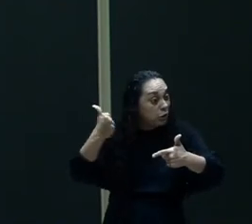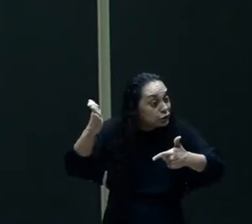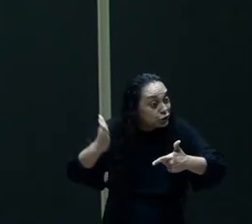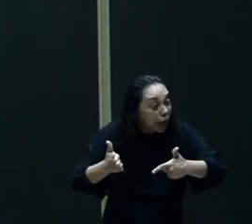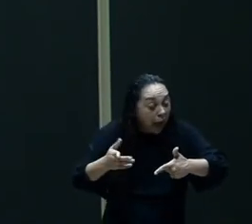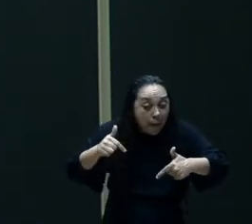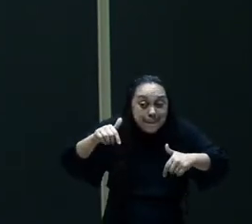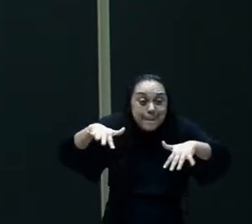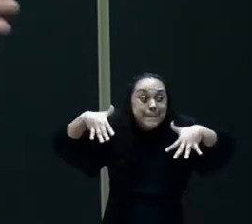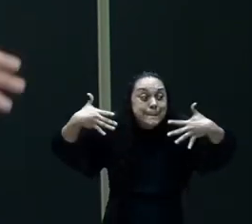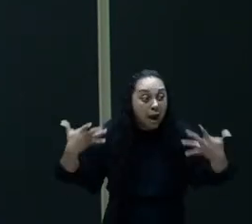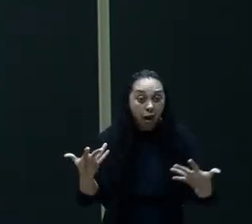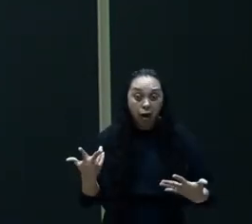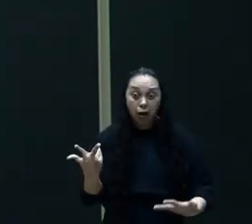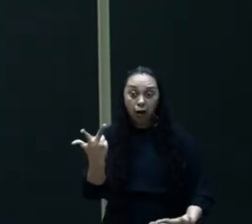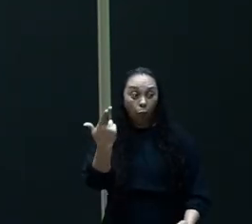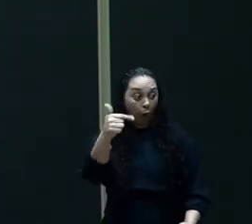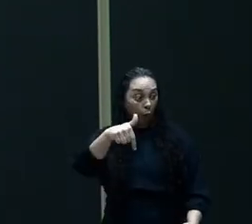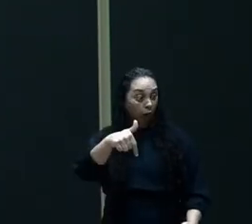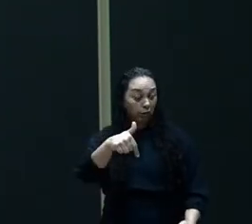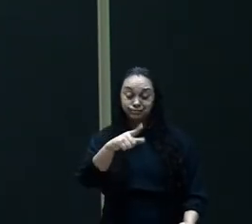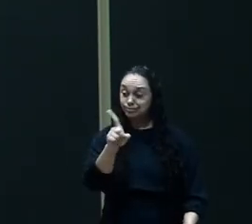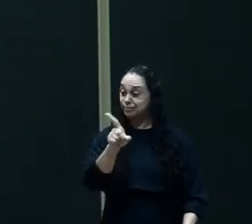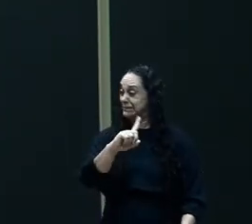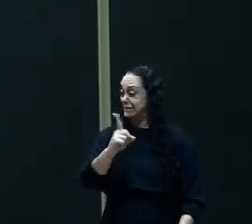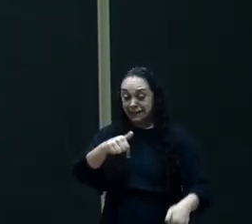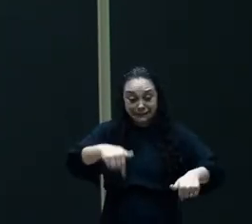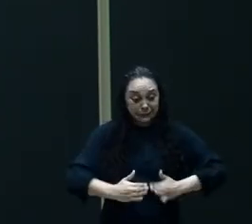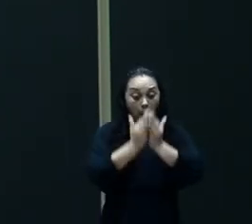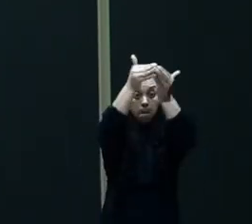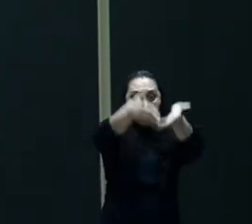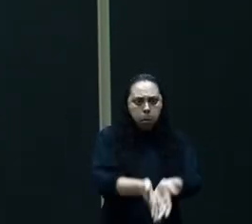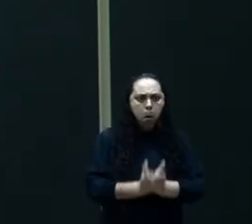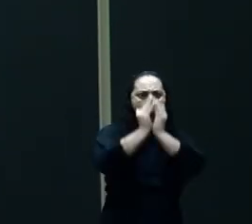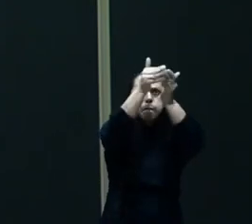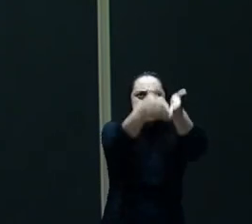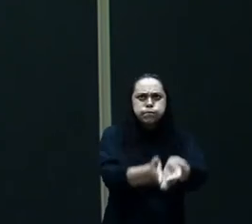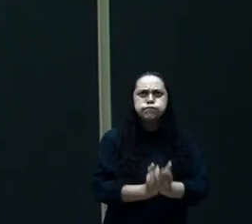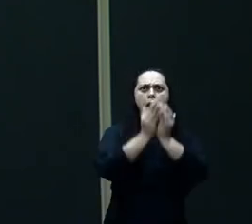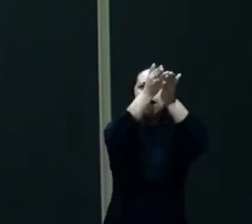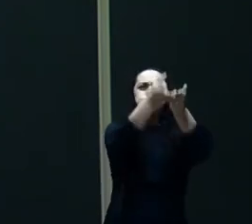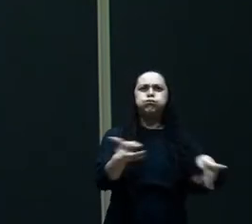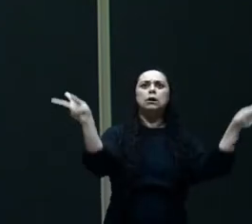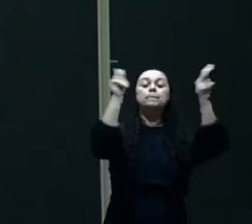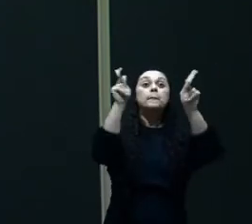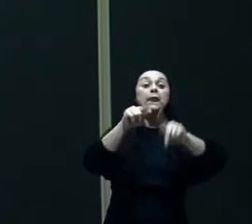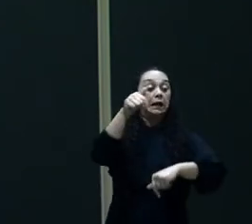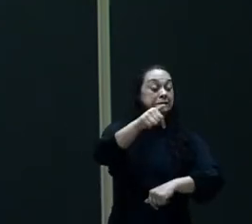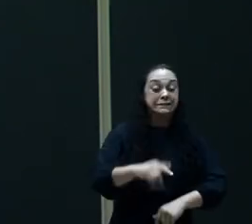nós estamos enfrentando hoje nunca vi o momento que nós estamos vivendo hoje para mim aqui